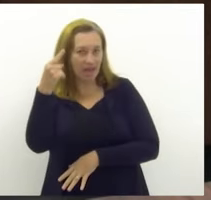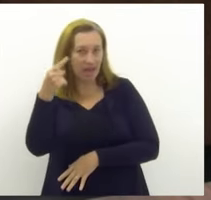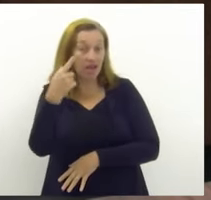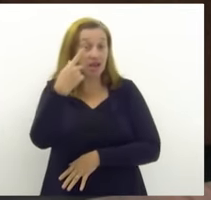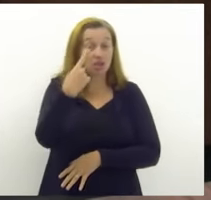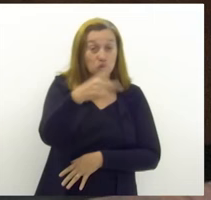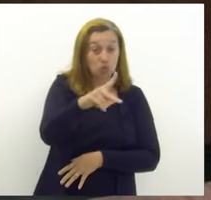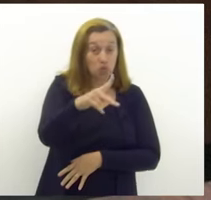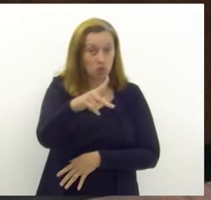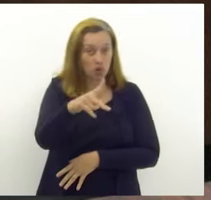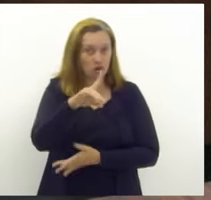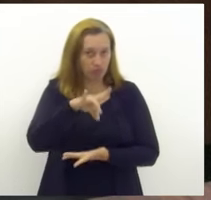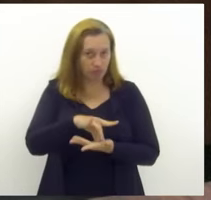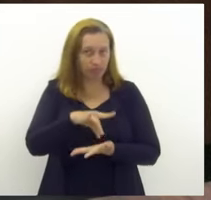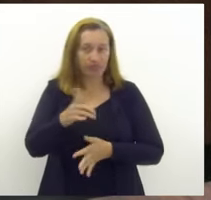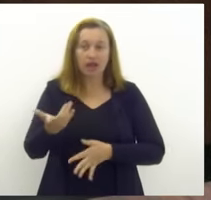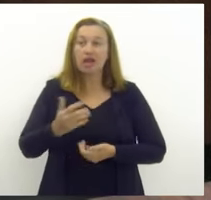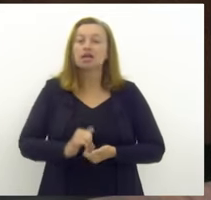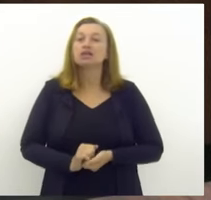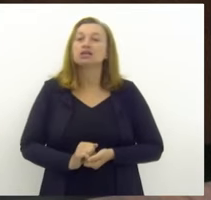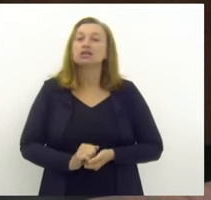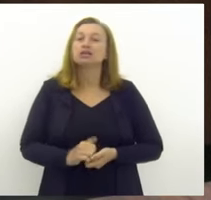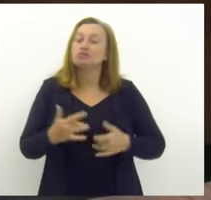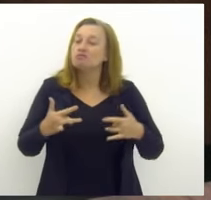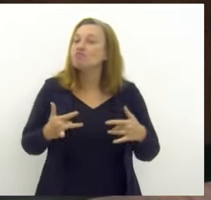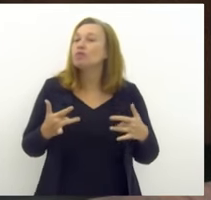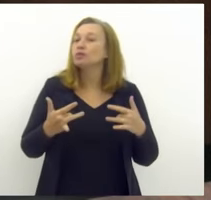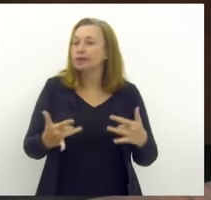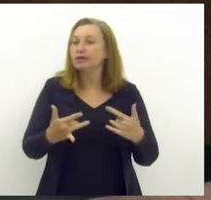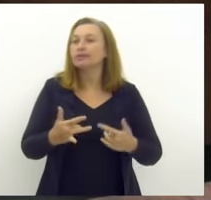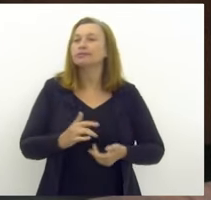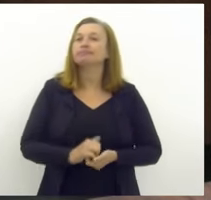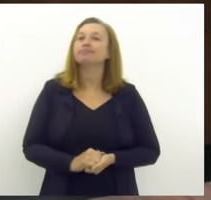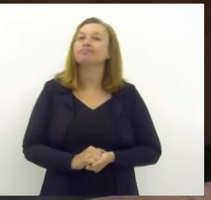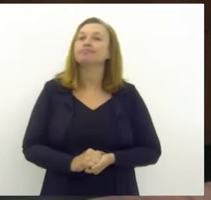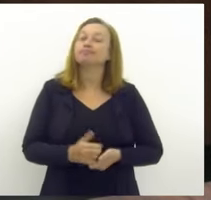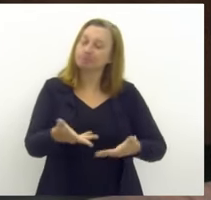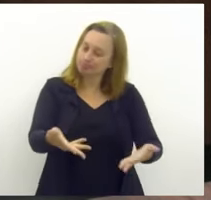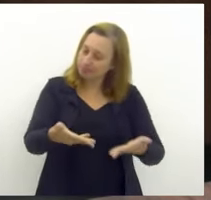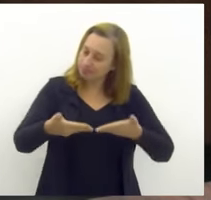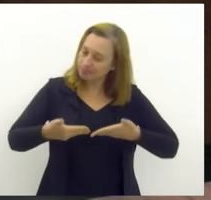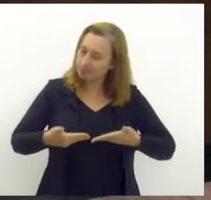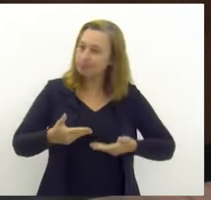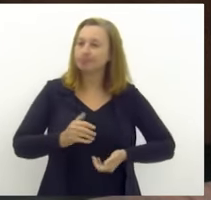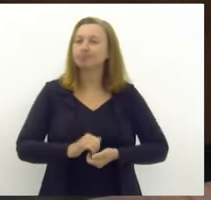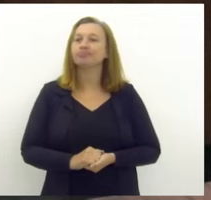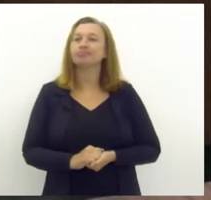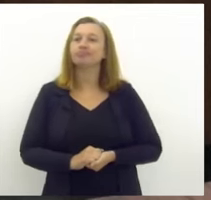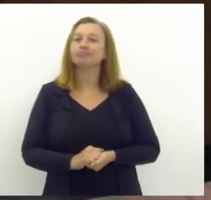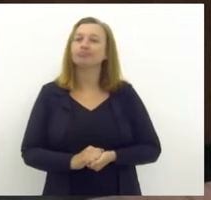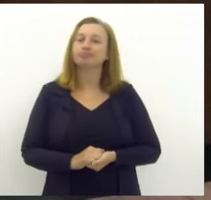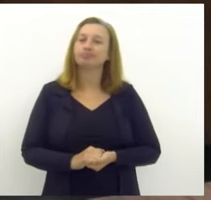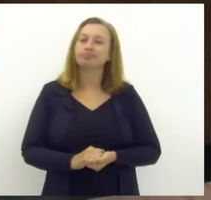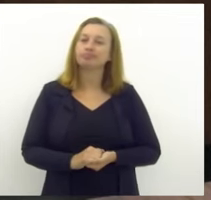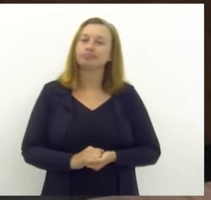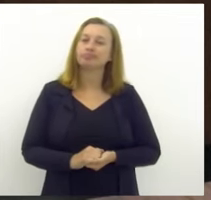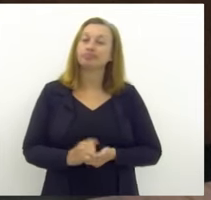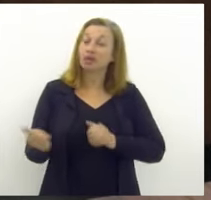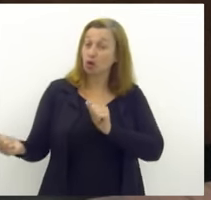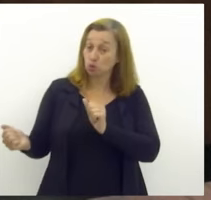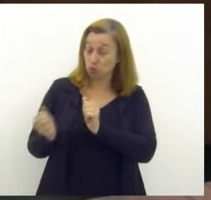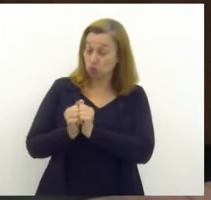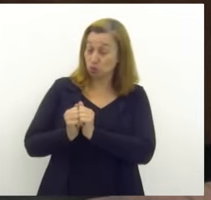sua e de forma solidária me convidou para ser seu